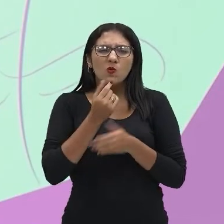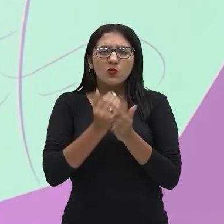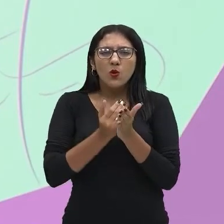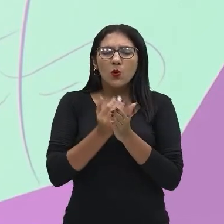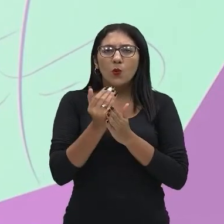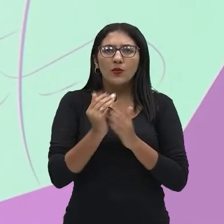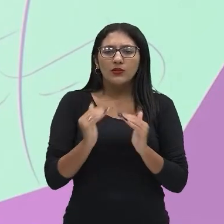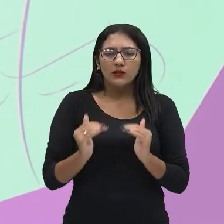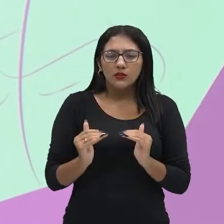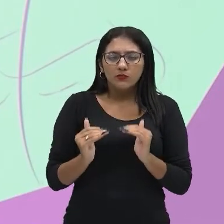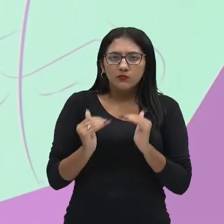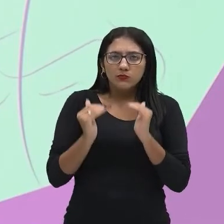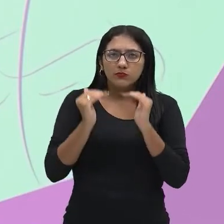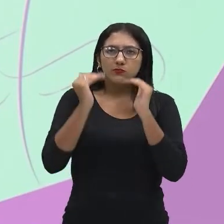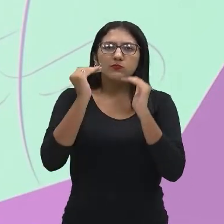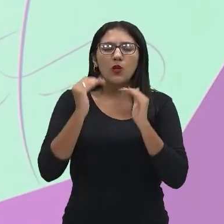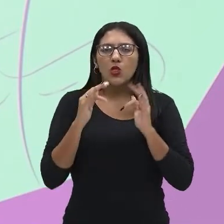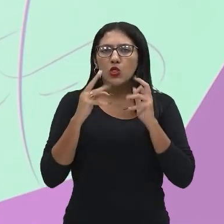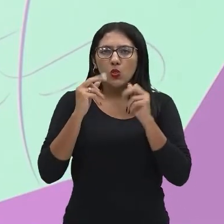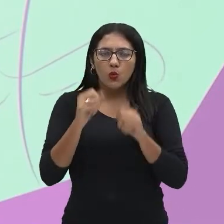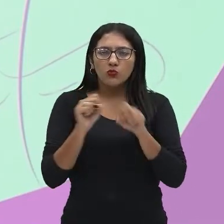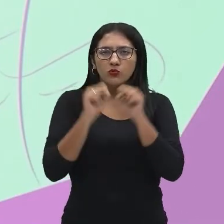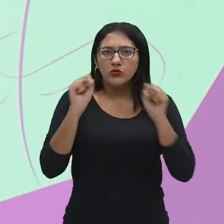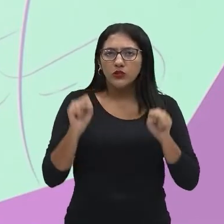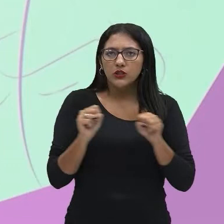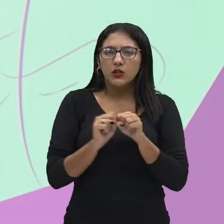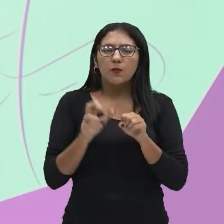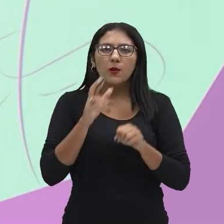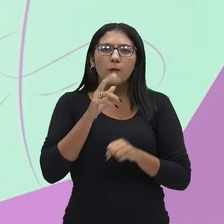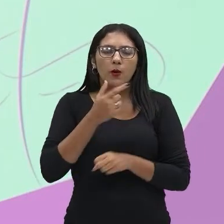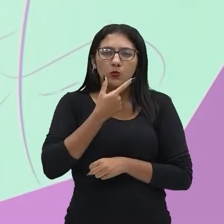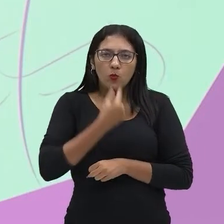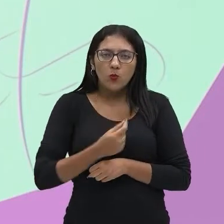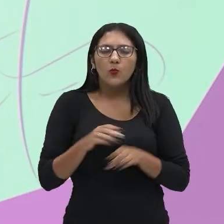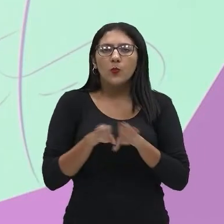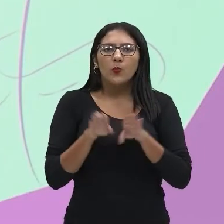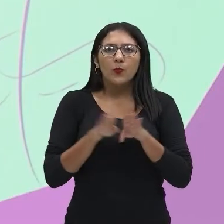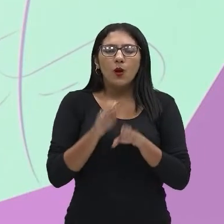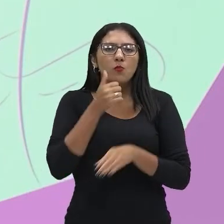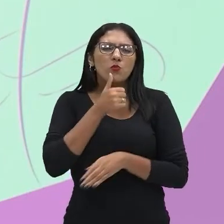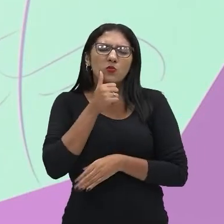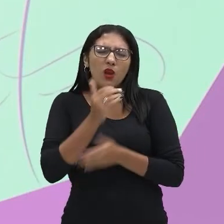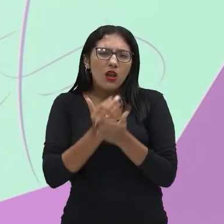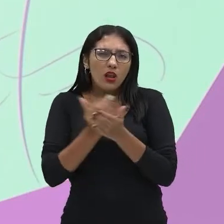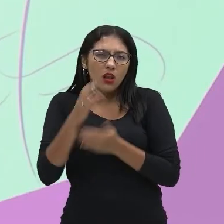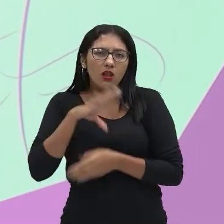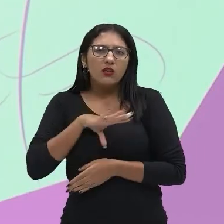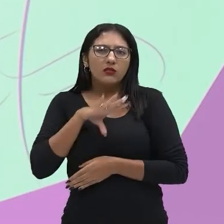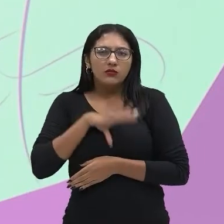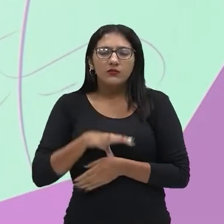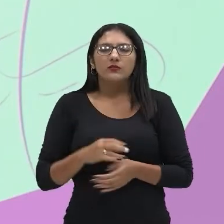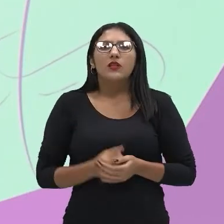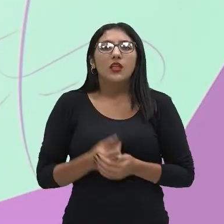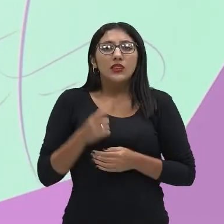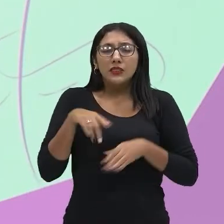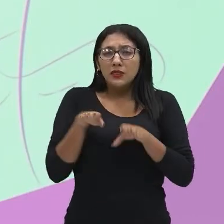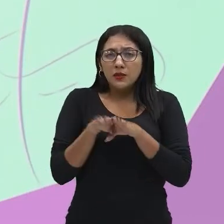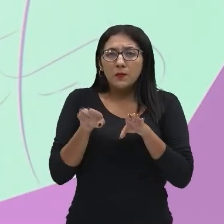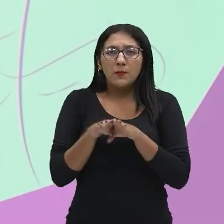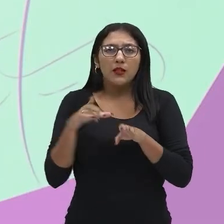crescer o pênis e os testículos, as meninas a menstruar. E é nesse momento também que começa